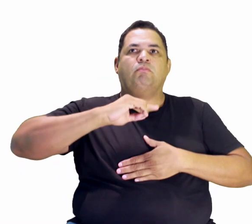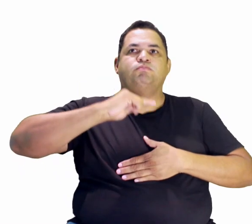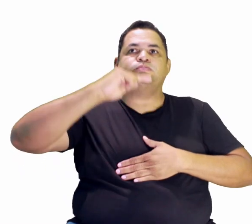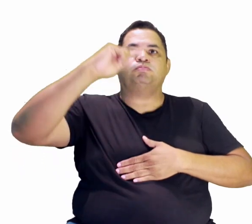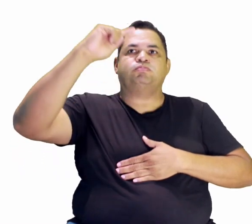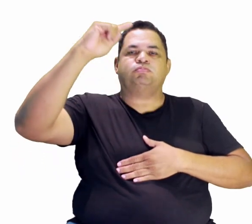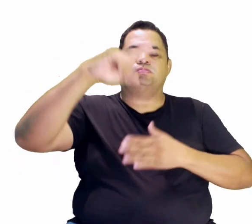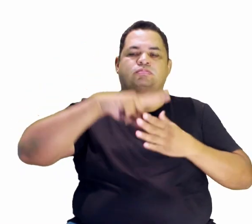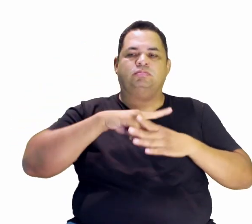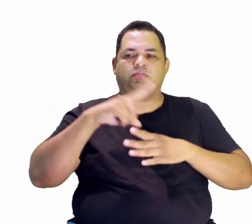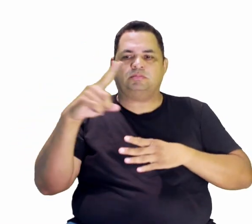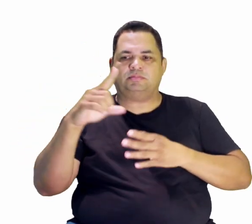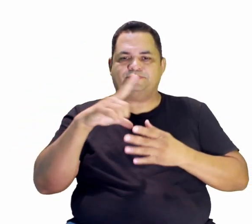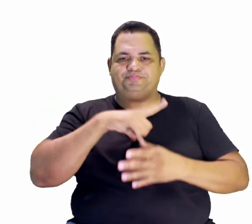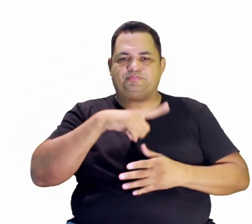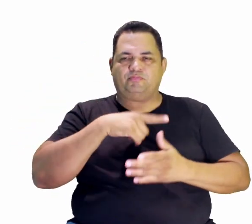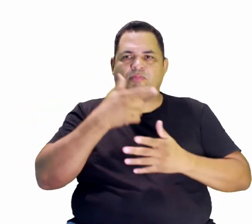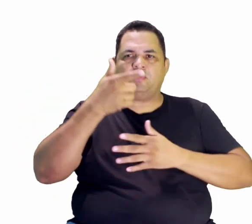outros tipos de